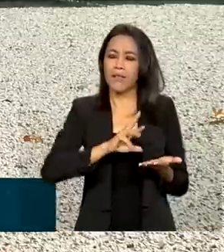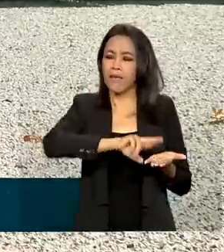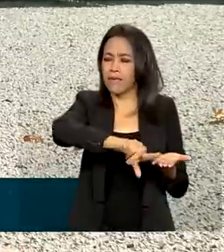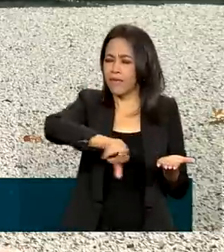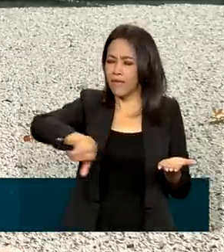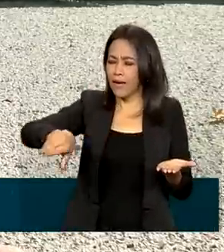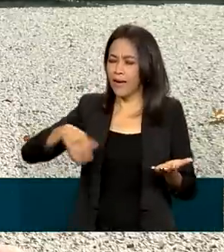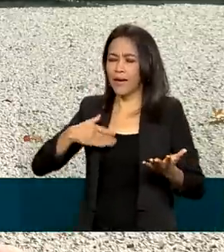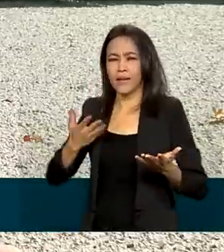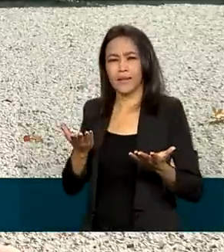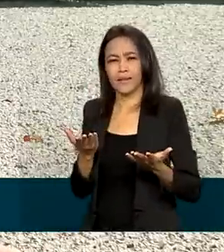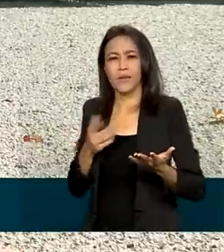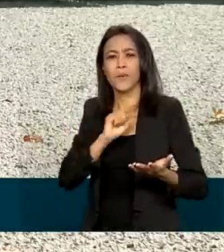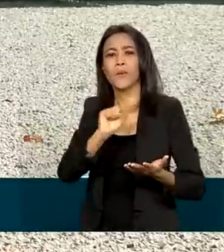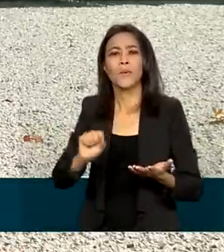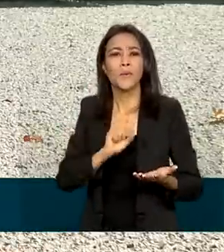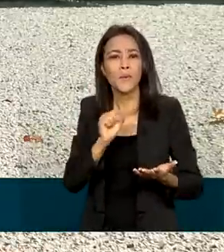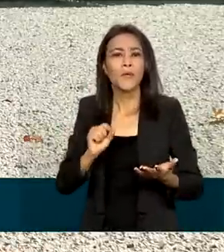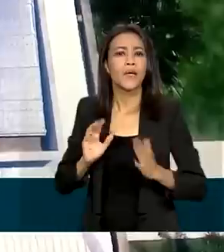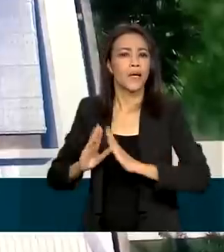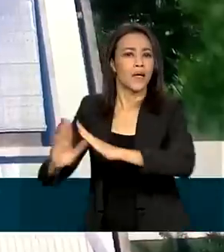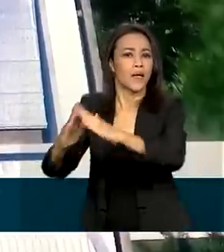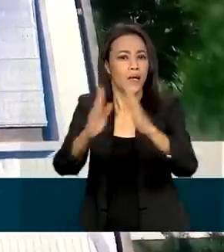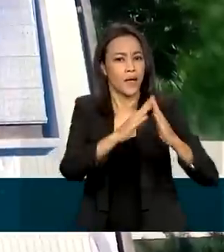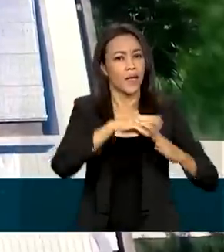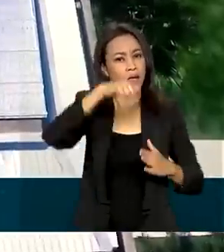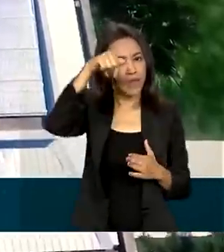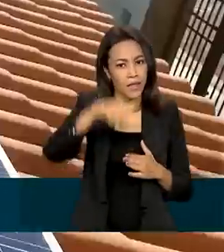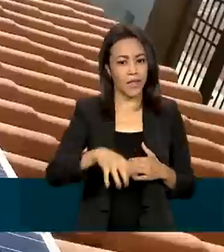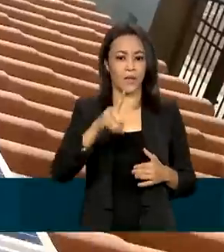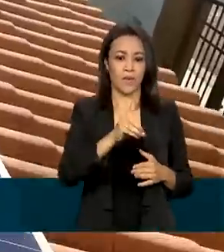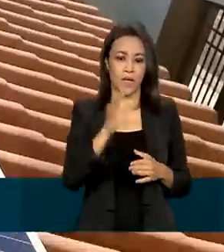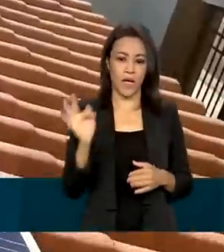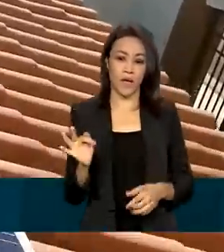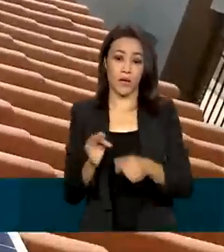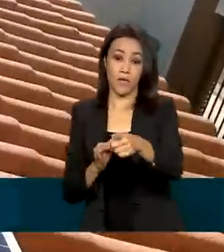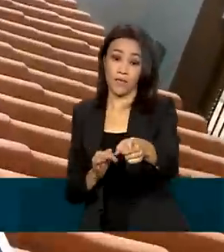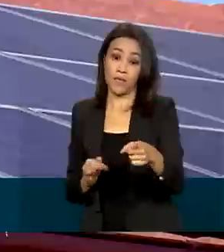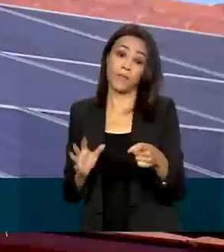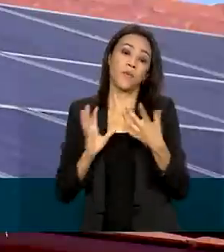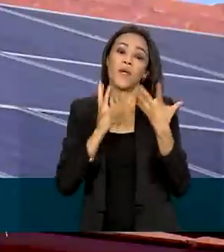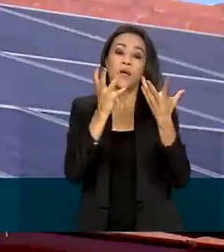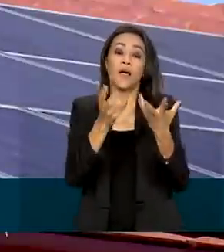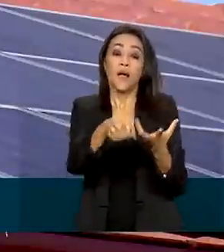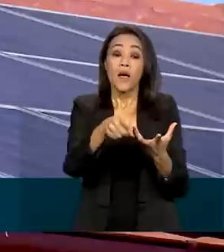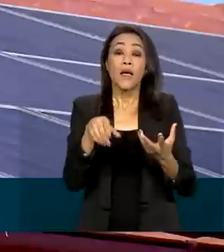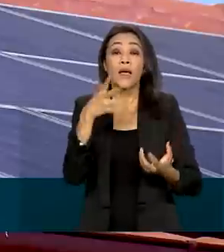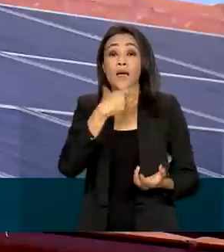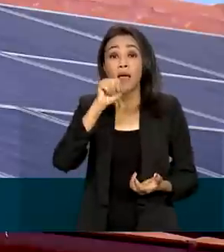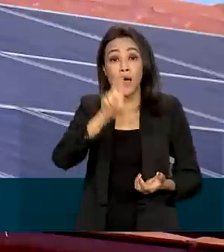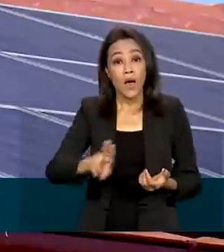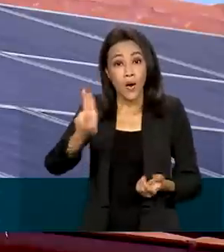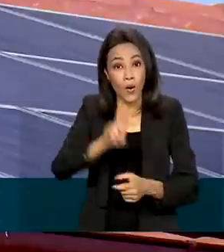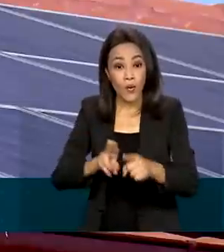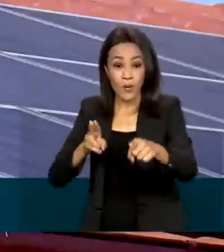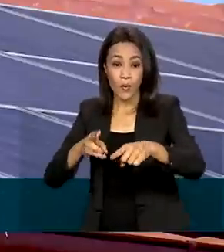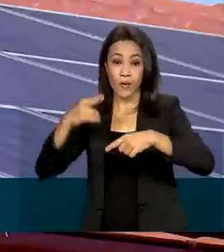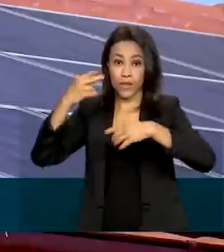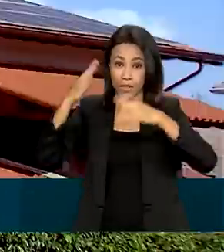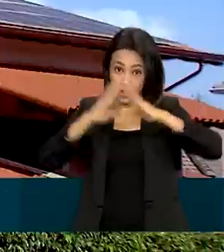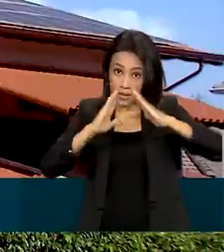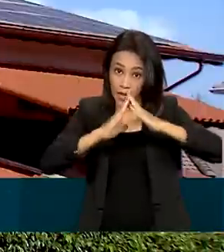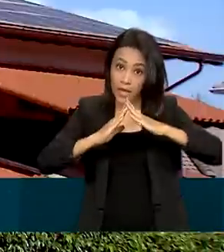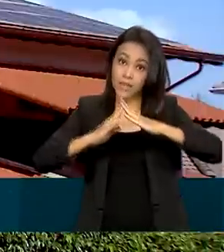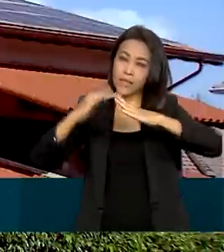unidades beneficiárias dentro do Distrito Federal. A adoção do sistema de geração de energia fotovoltaica